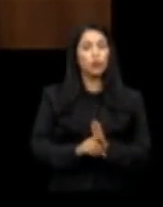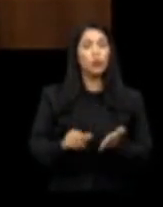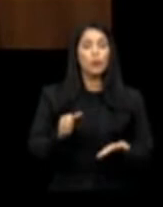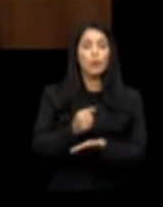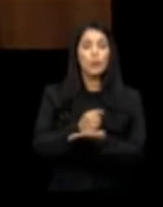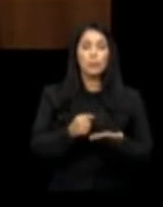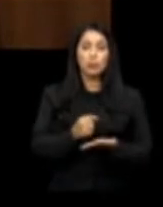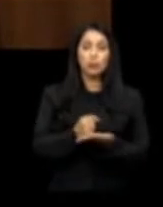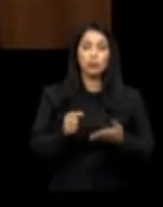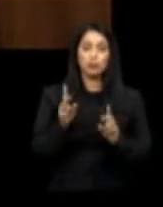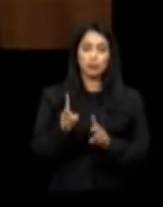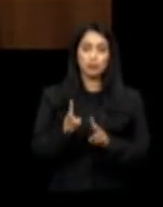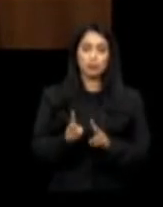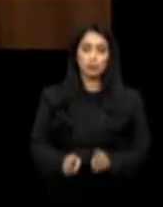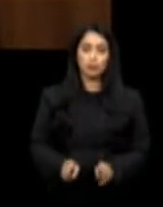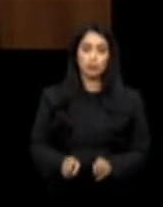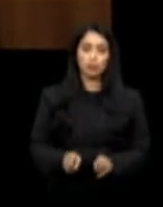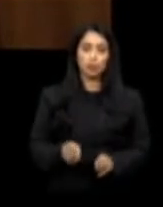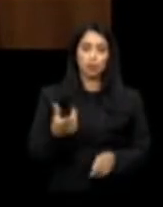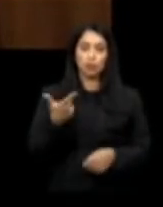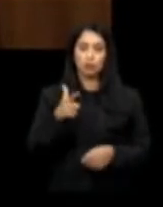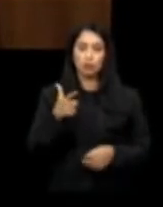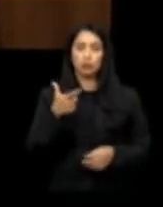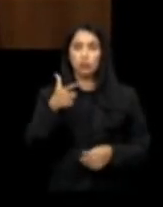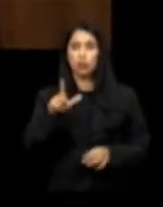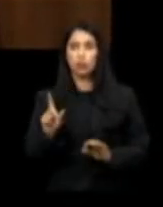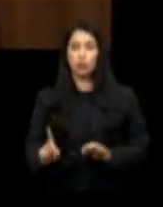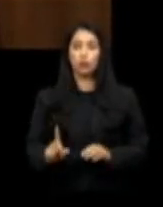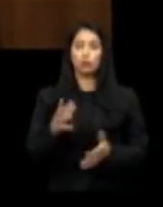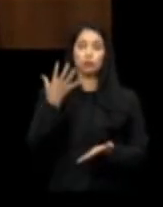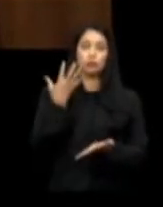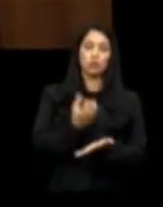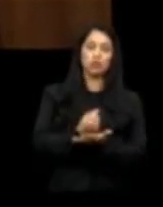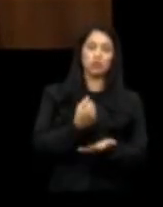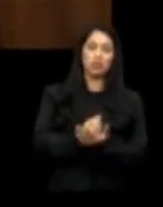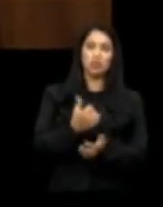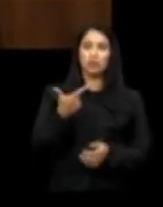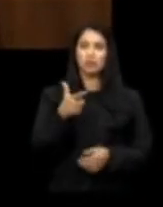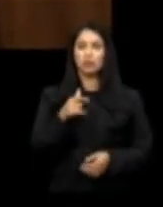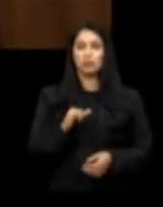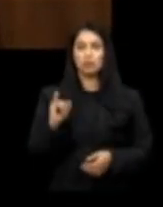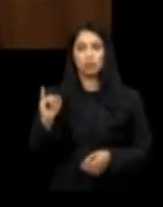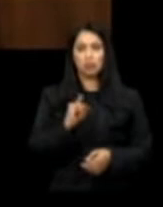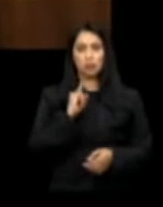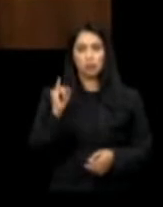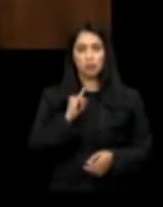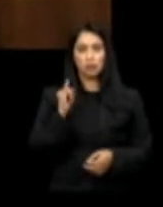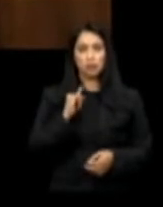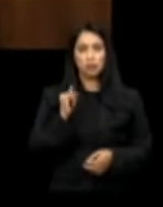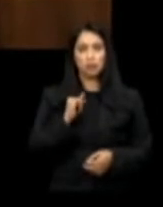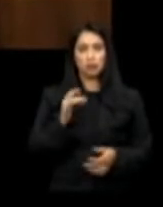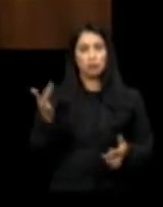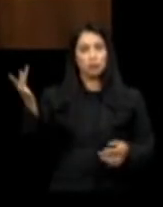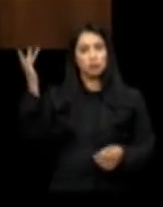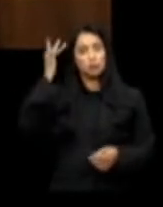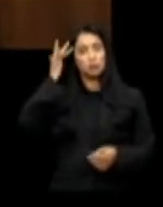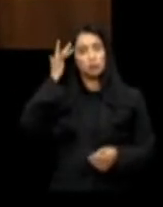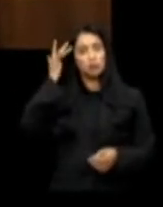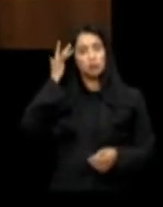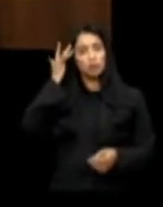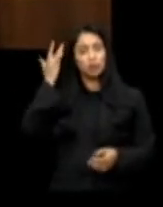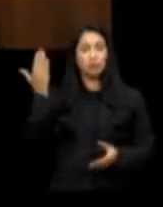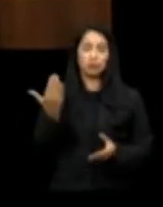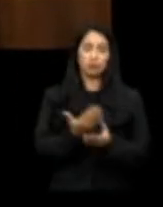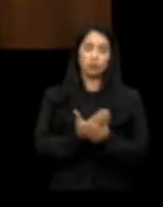princípio segundo o qual não mais existiriam dados insignificantes nas circunstâncias modernas do